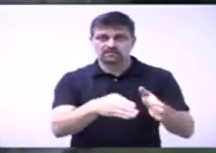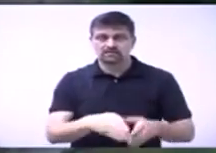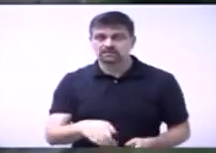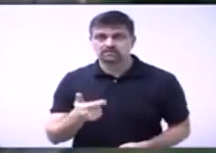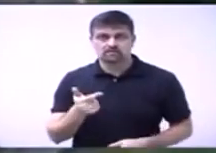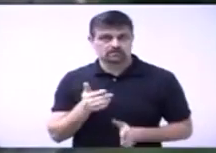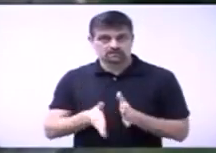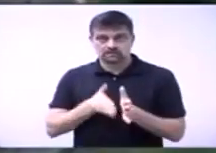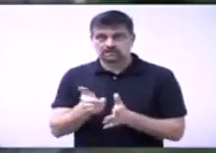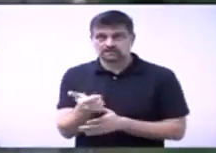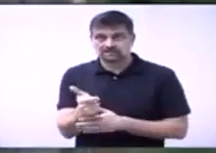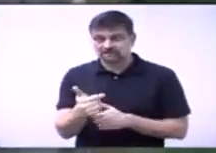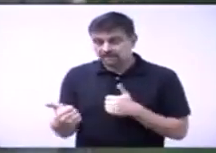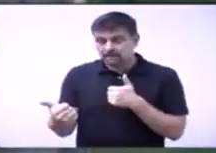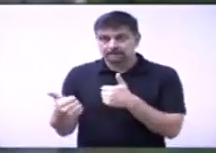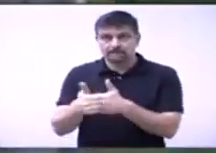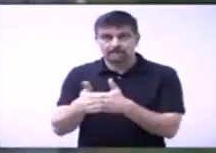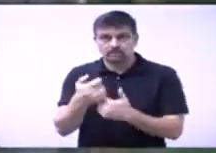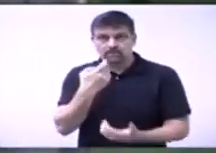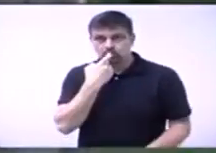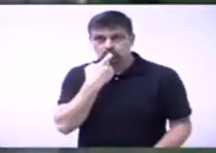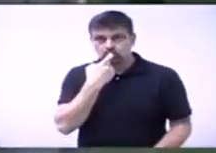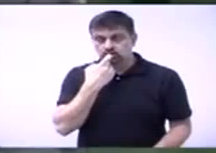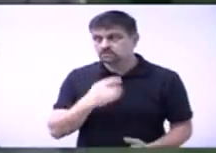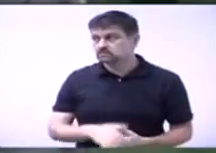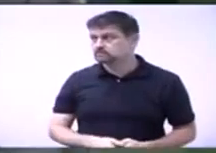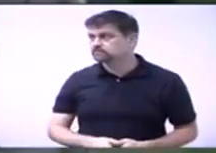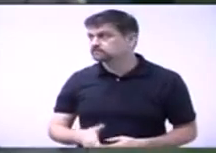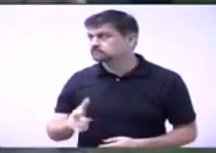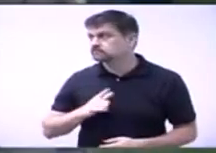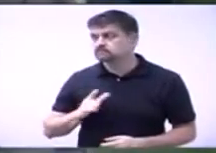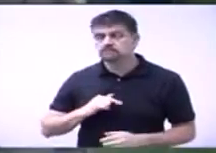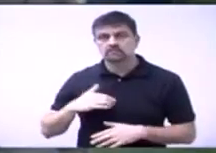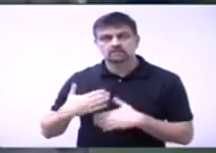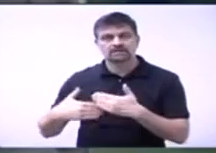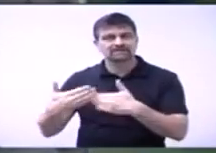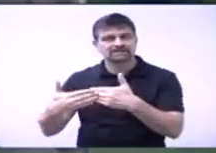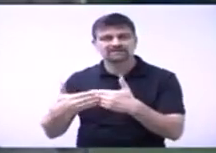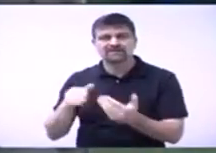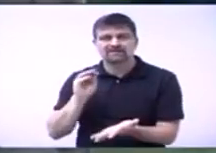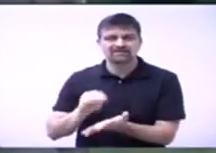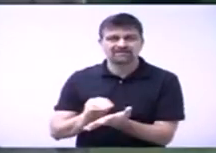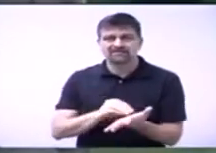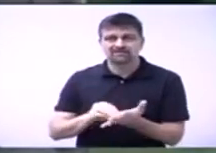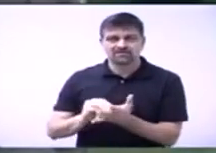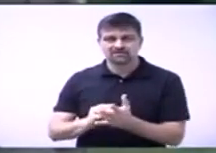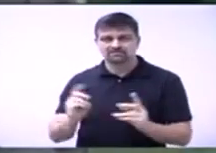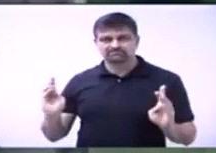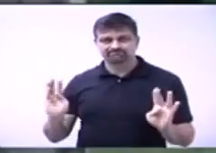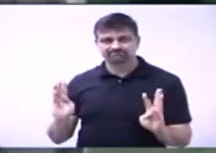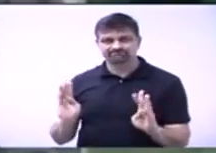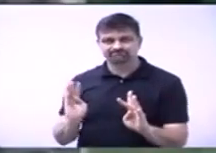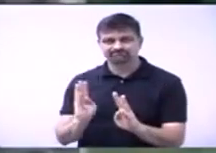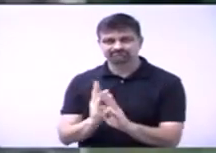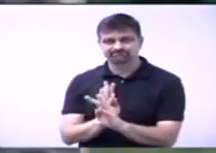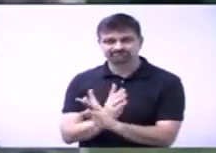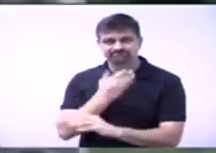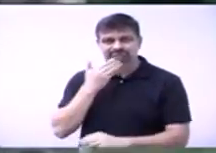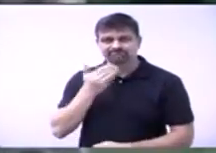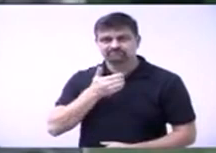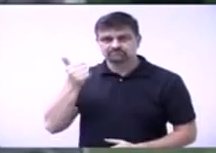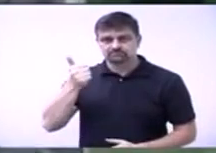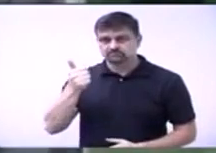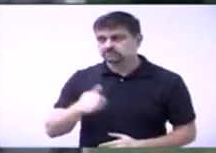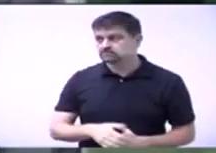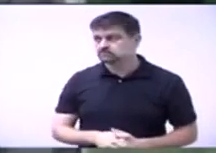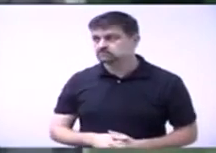nas proximidades ali. Então, avançou-se pouco nesse aspecto da mobilidade urbana. E a